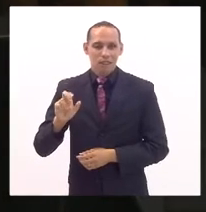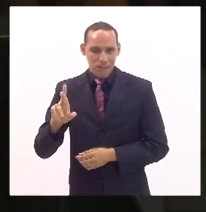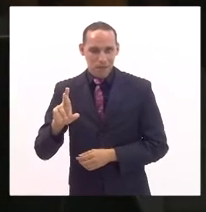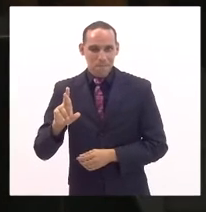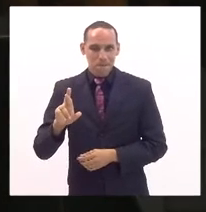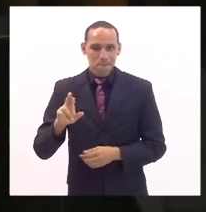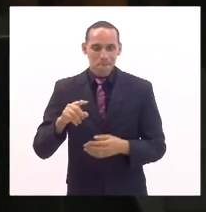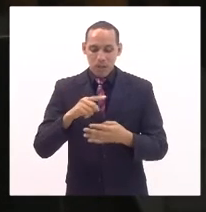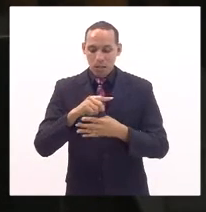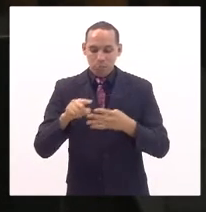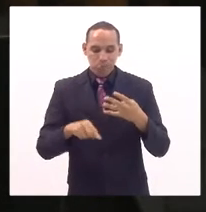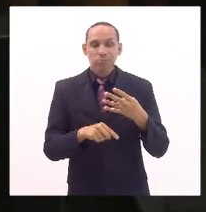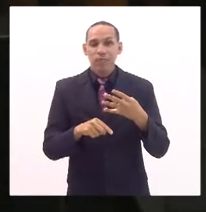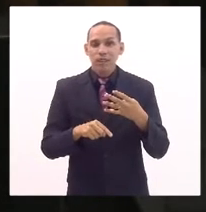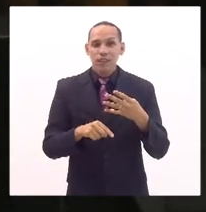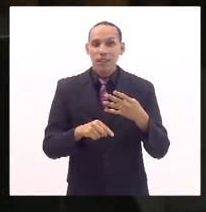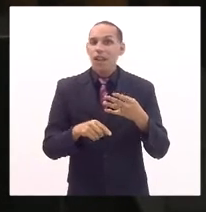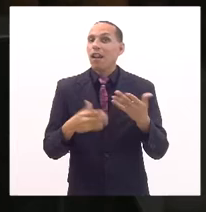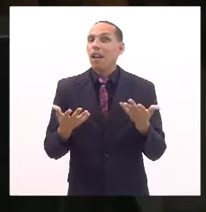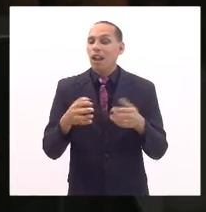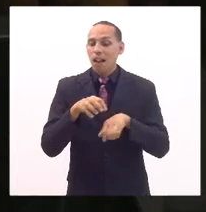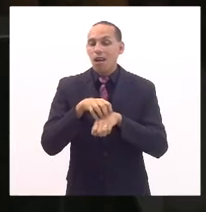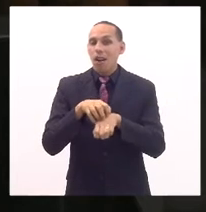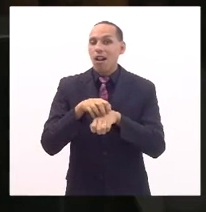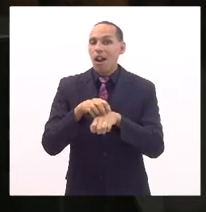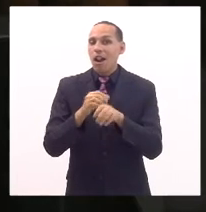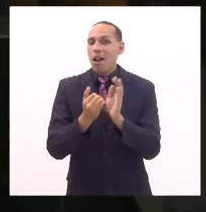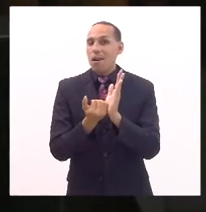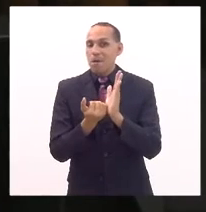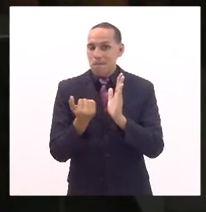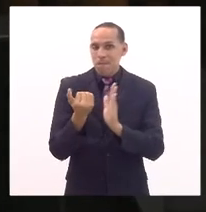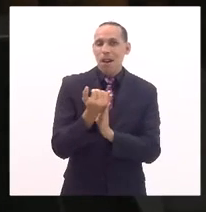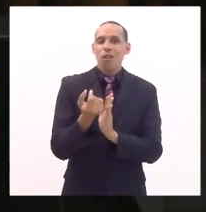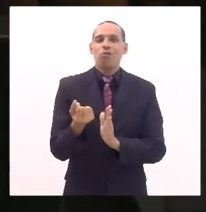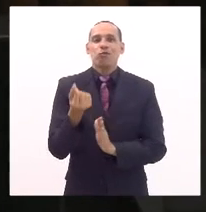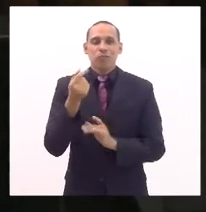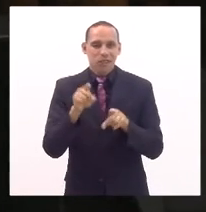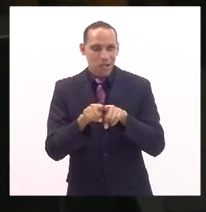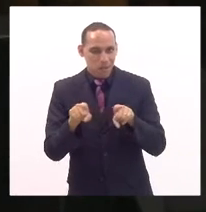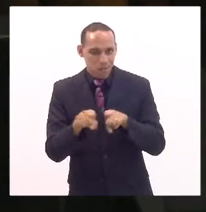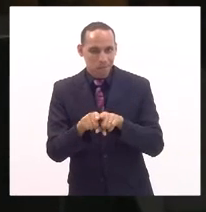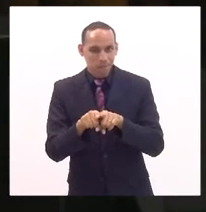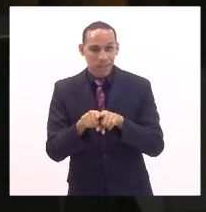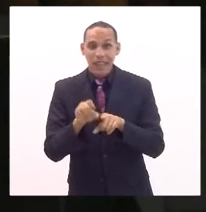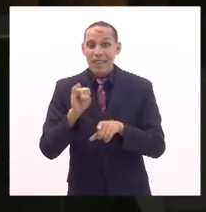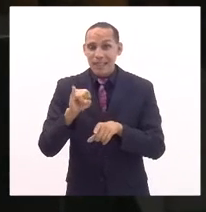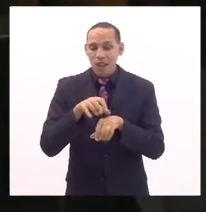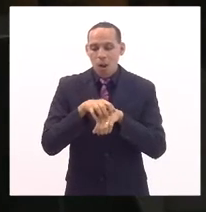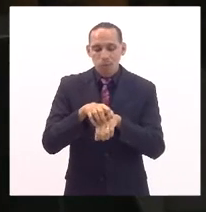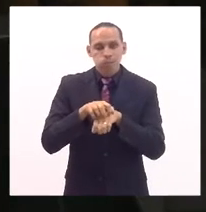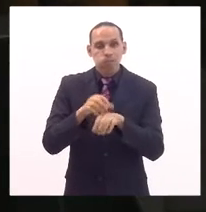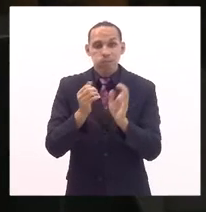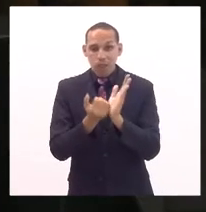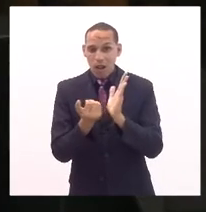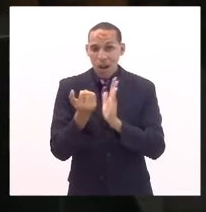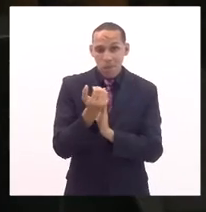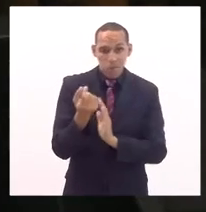e aumenta os custos dos transportes e aumentando os custos dos transportes